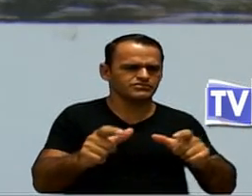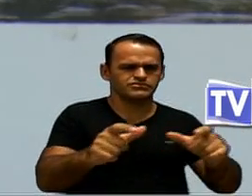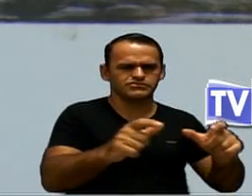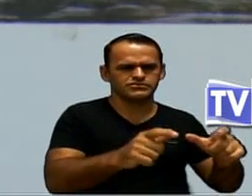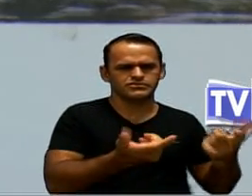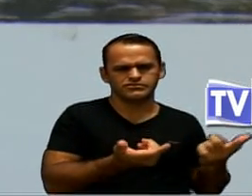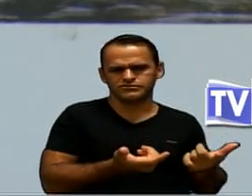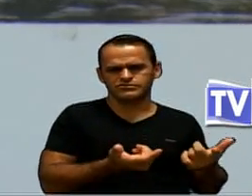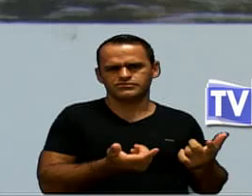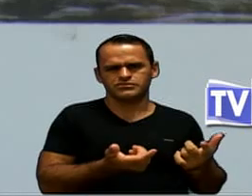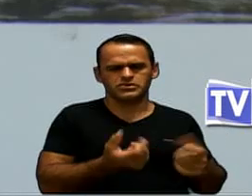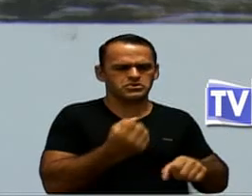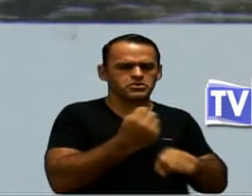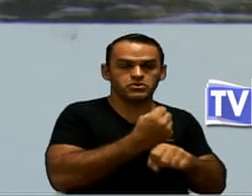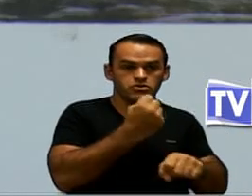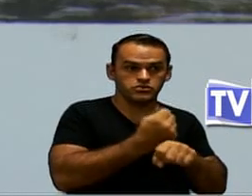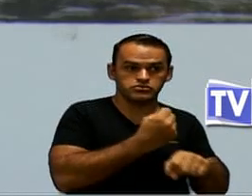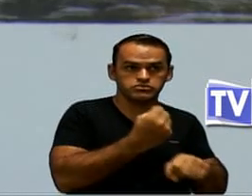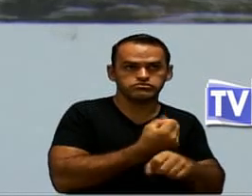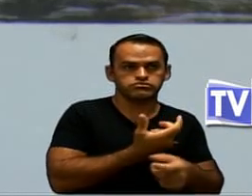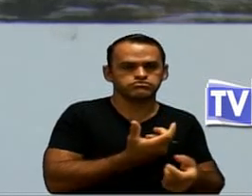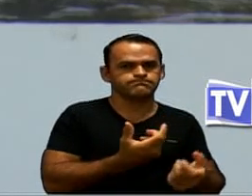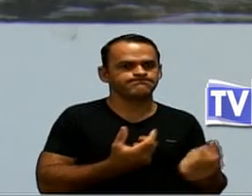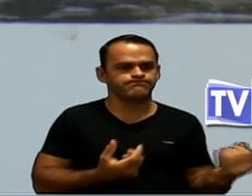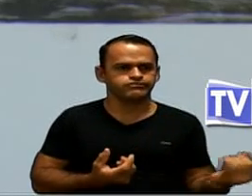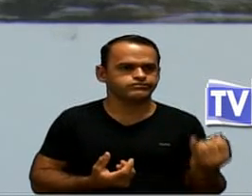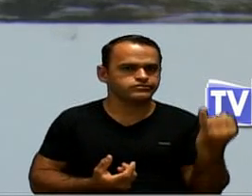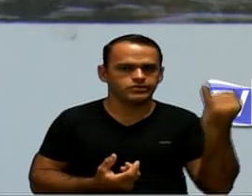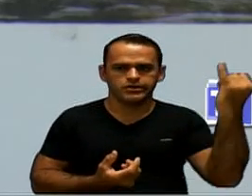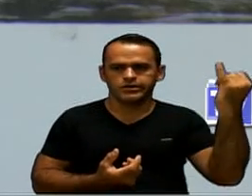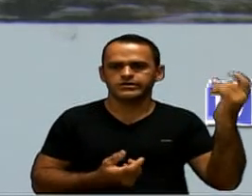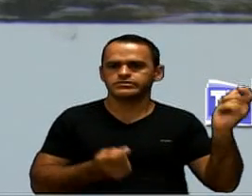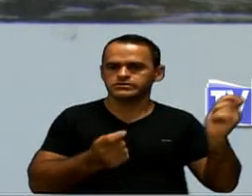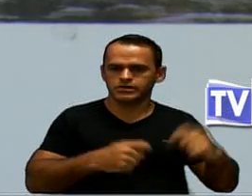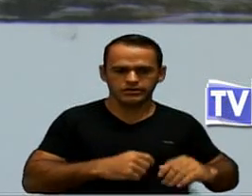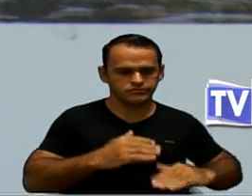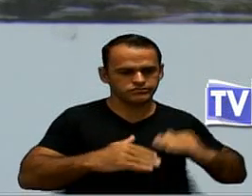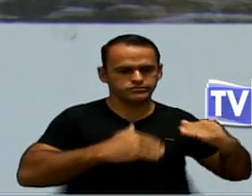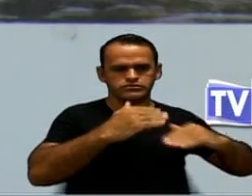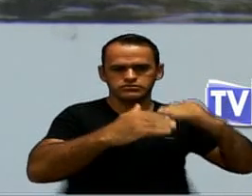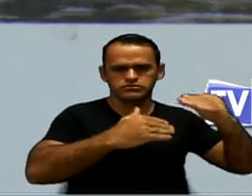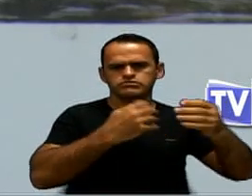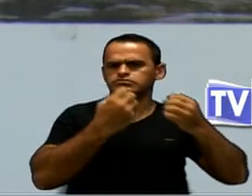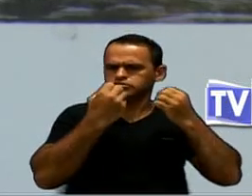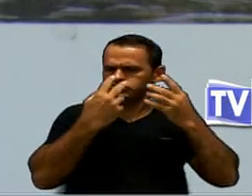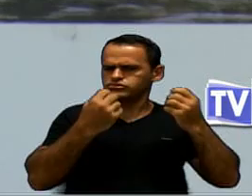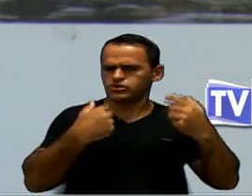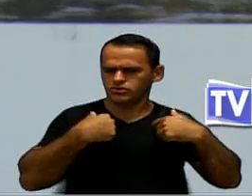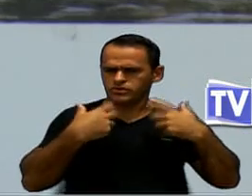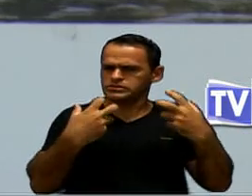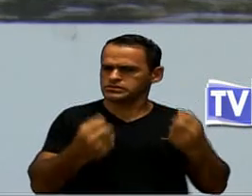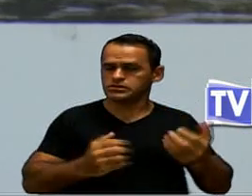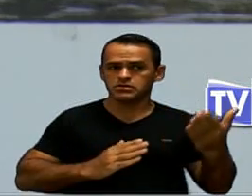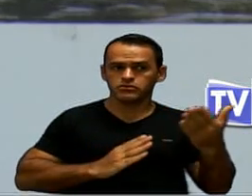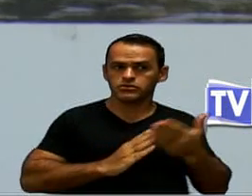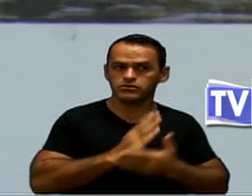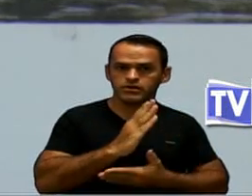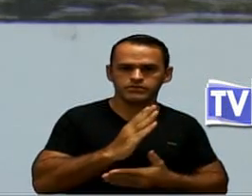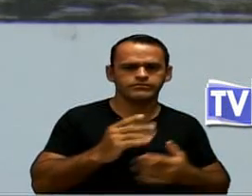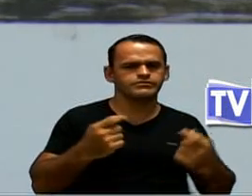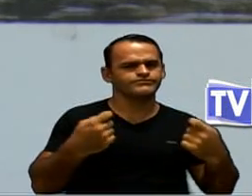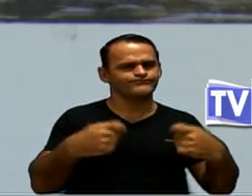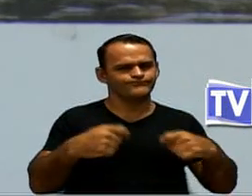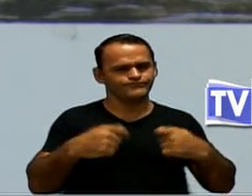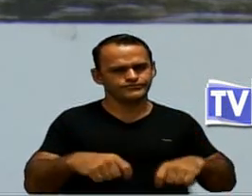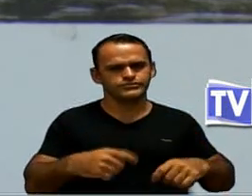gestões pagarem. Se for obras realmente de grande importância para o desenvolvimento da cidade, vai ter meu voto sim, por que não? Mas isso tem que estar